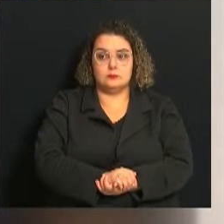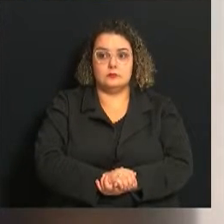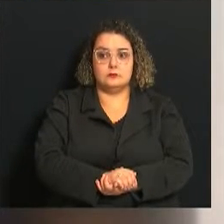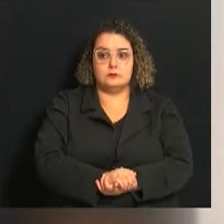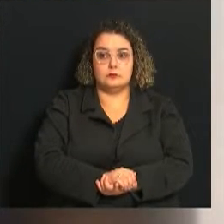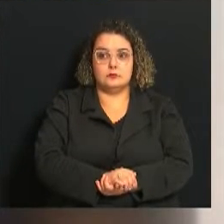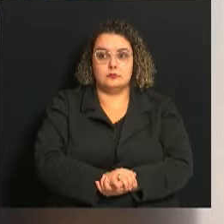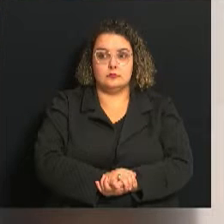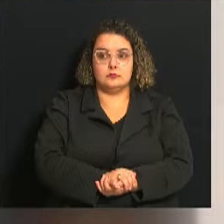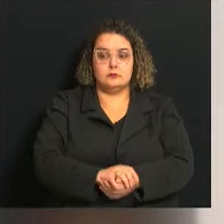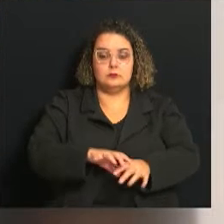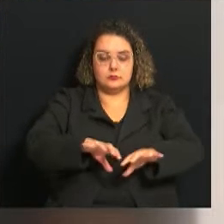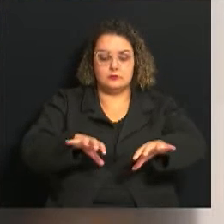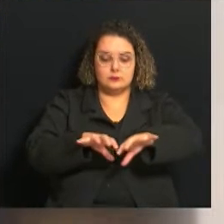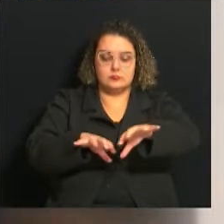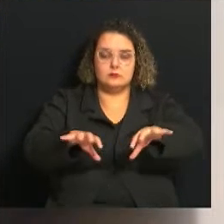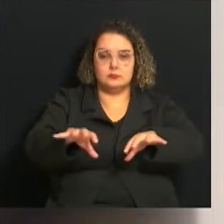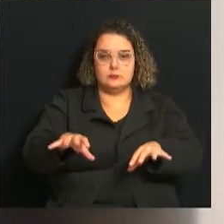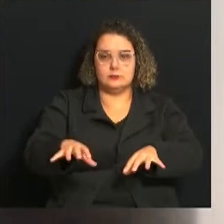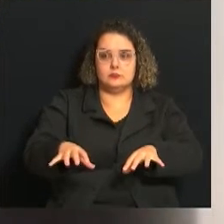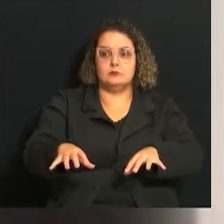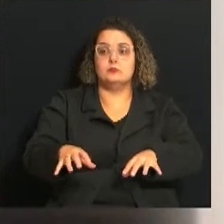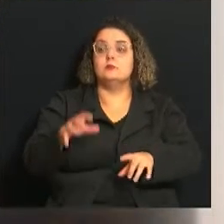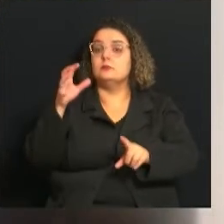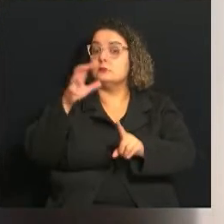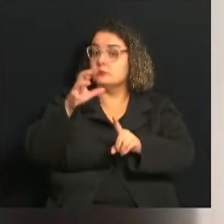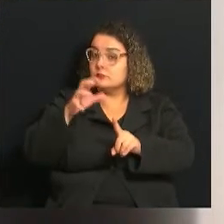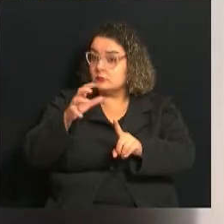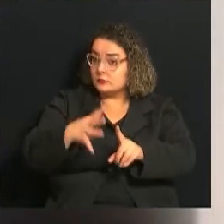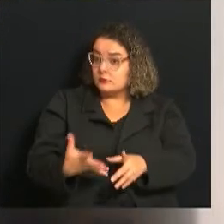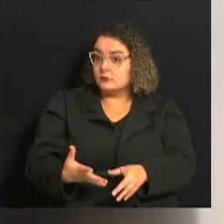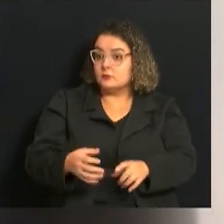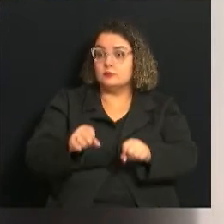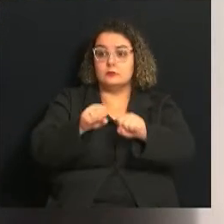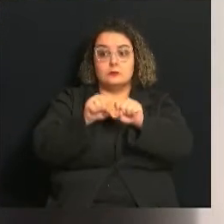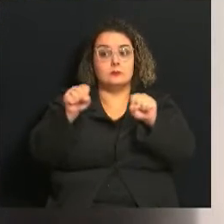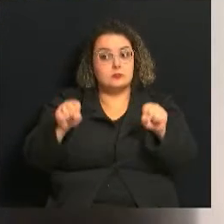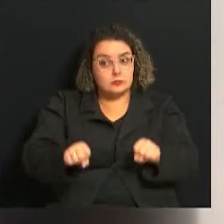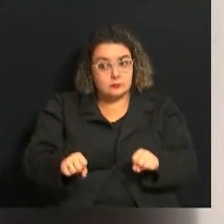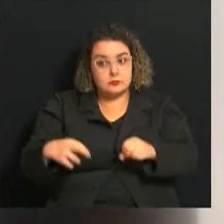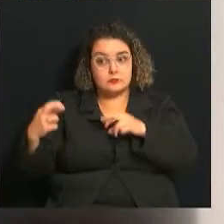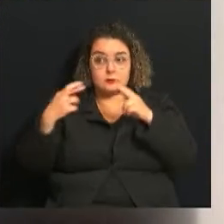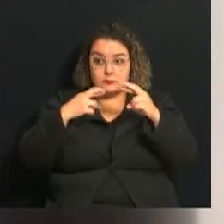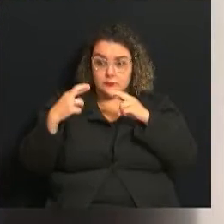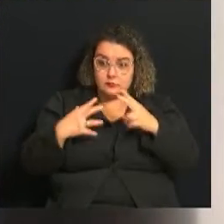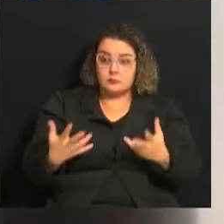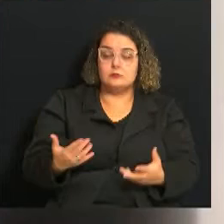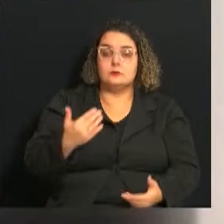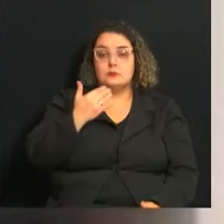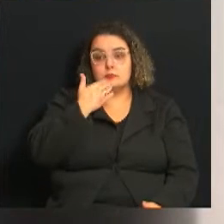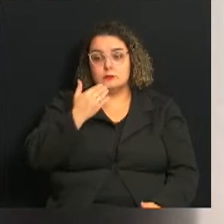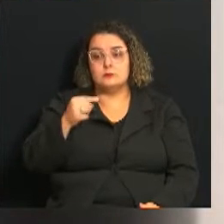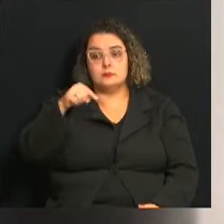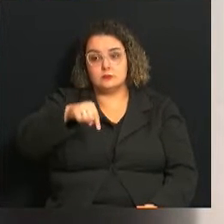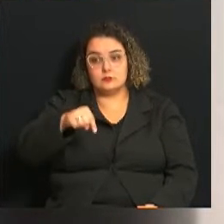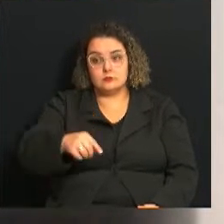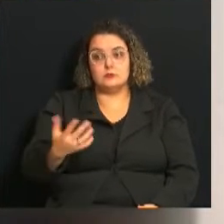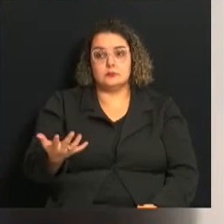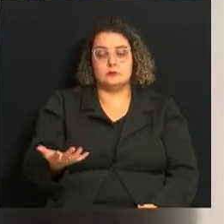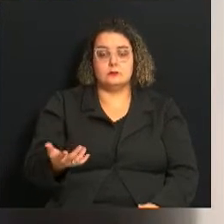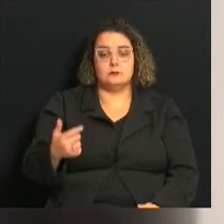das áreas de operação, que impacta diretamente na operação do sistema. A fiscalização que foi cobrado aqui, nós vamos